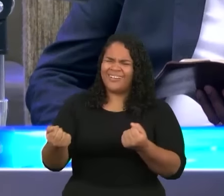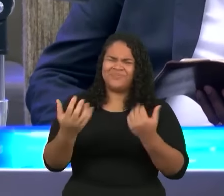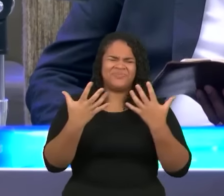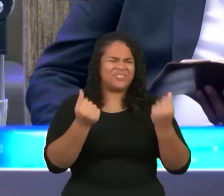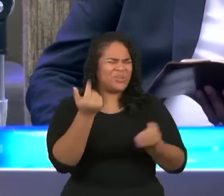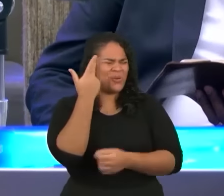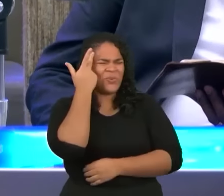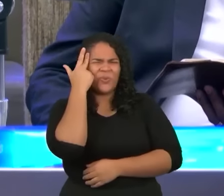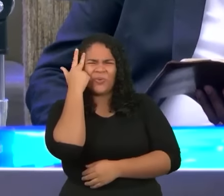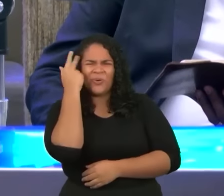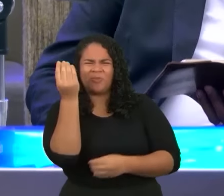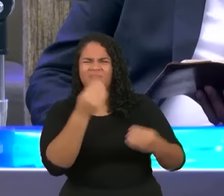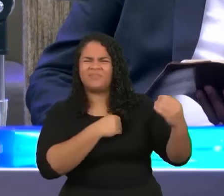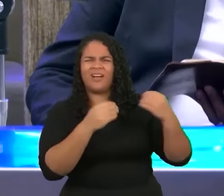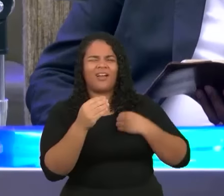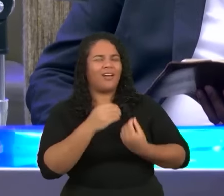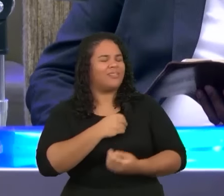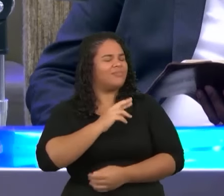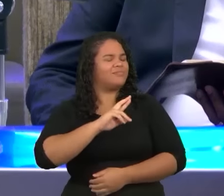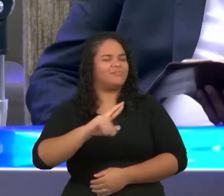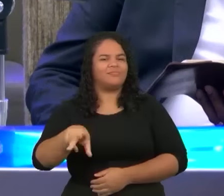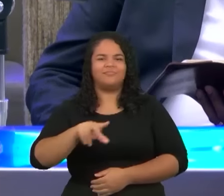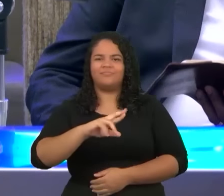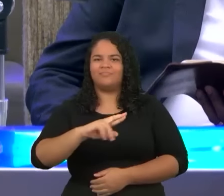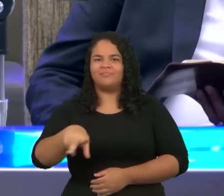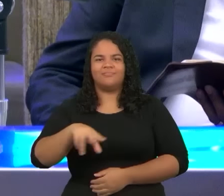comunhão Amém meus irmãos